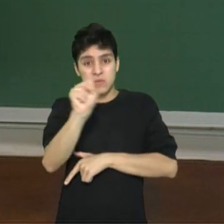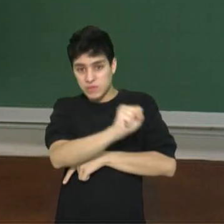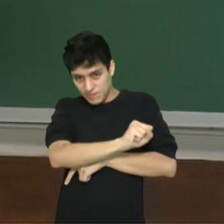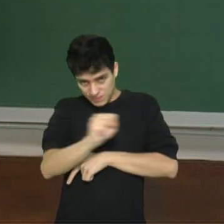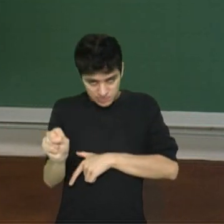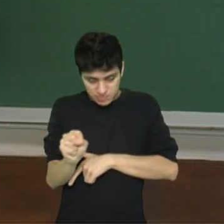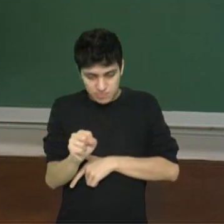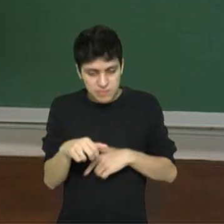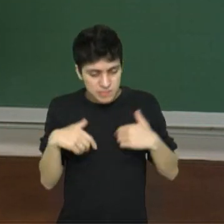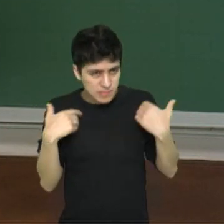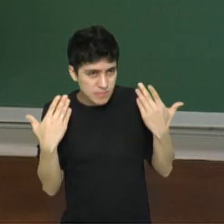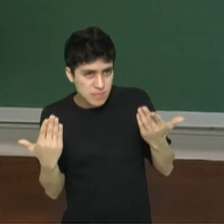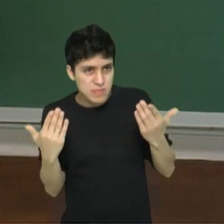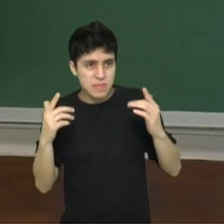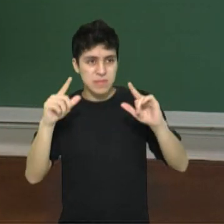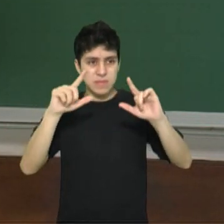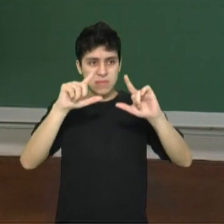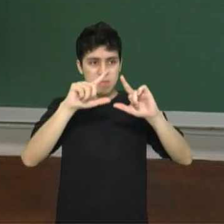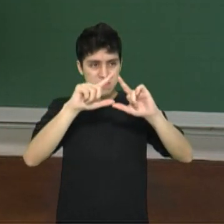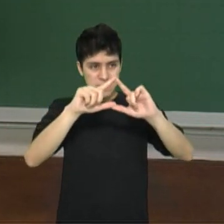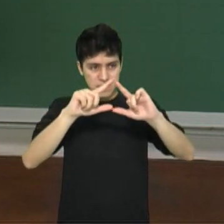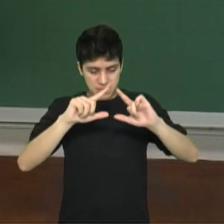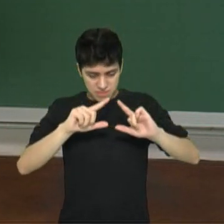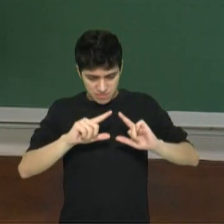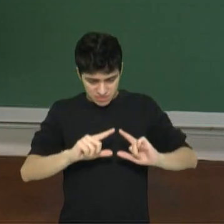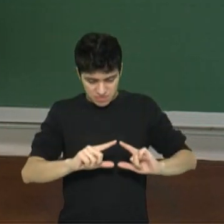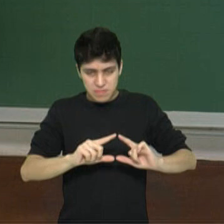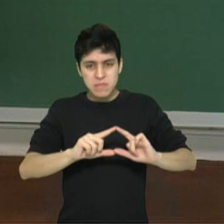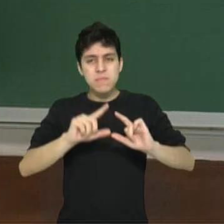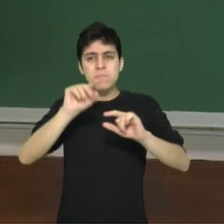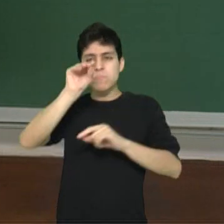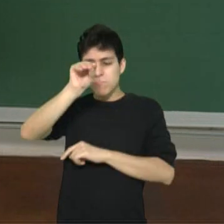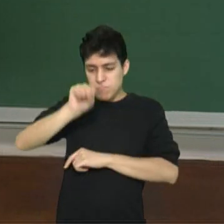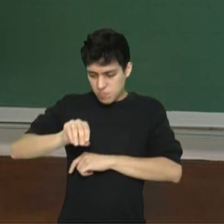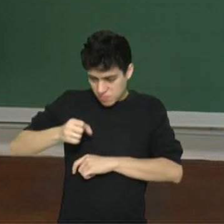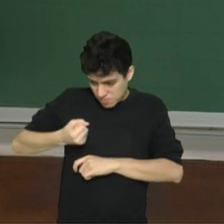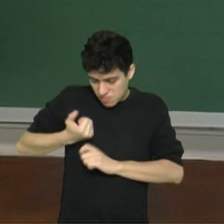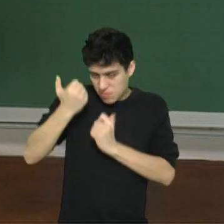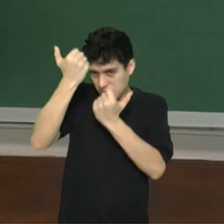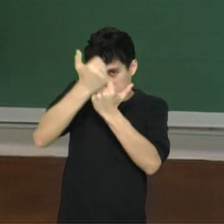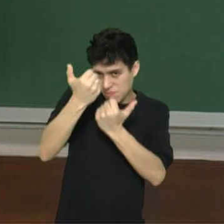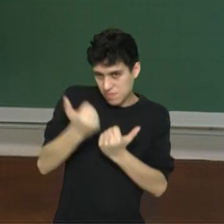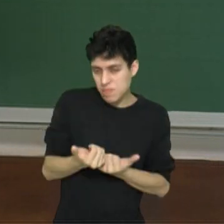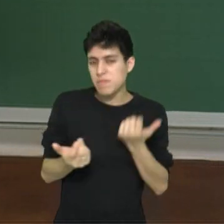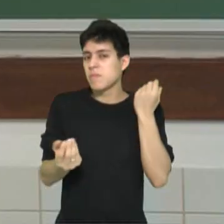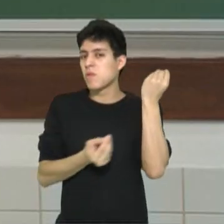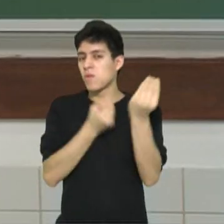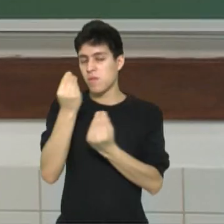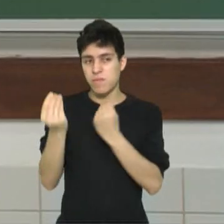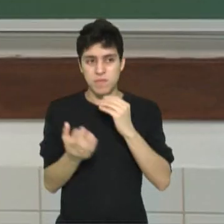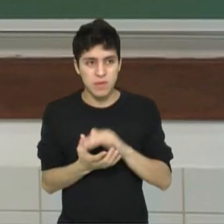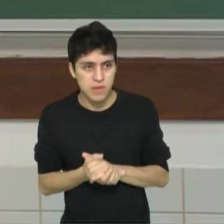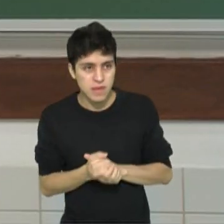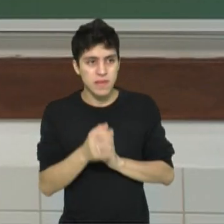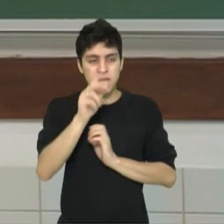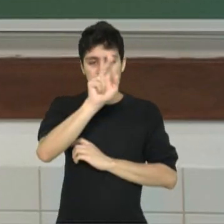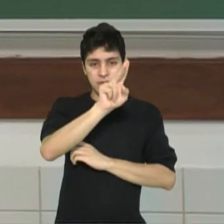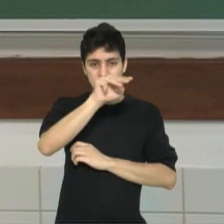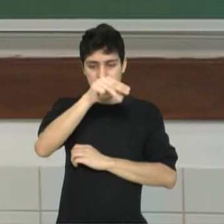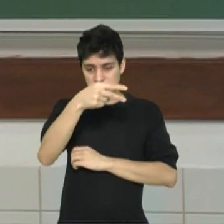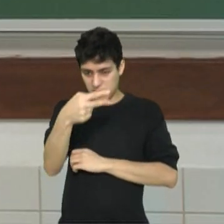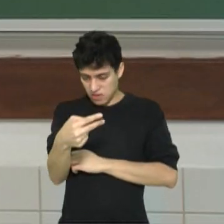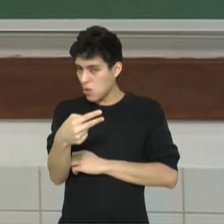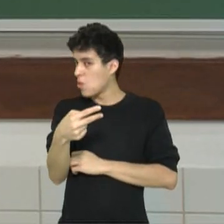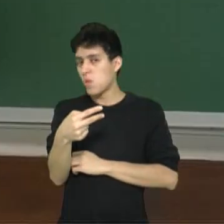segundos. Portanto, agora sim, a gente pega esses dados e substitui na fórmula. Então, como é que fica? Vm